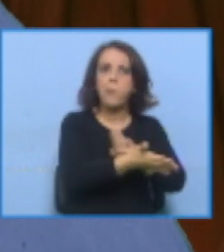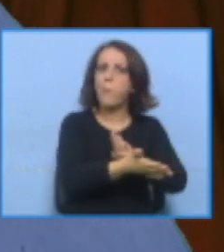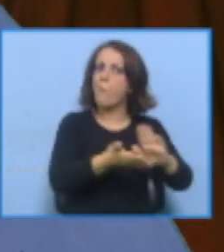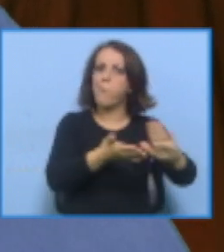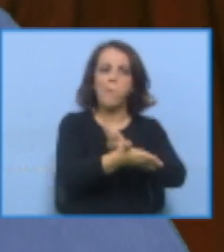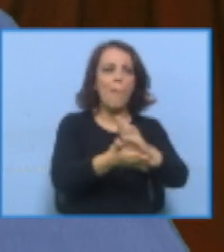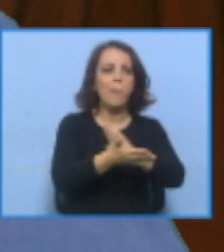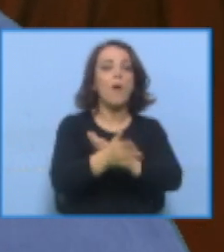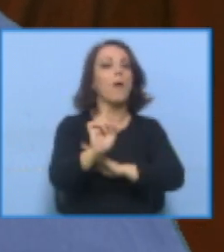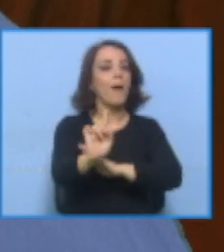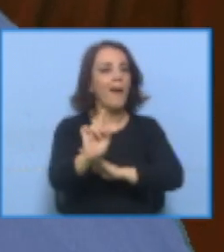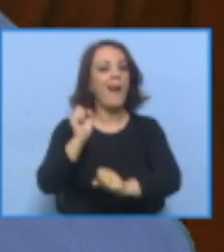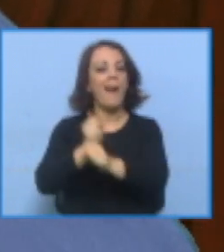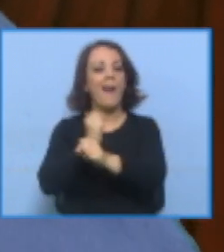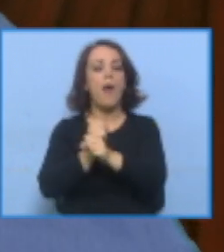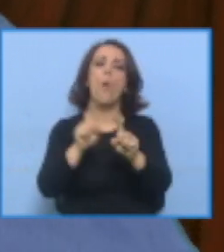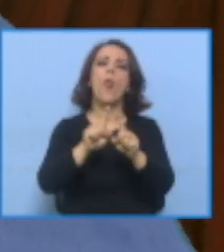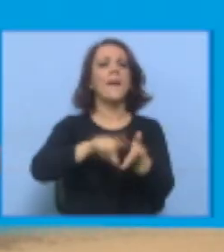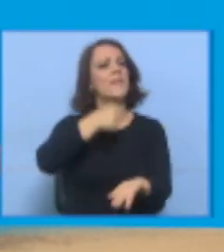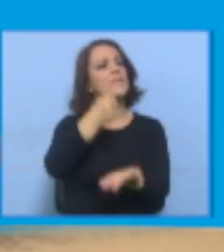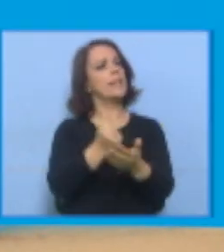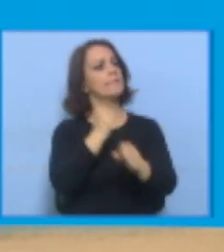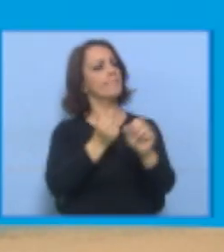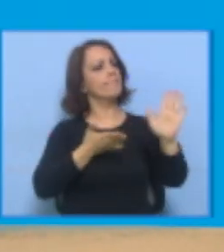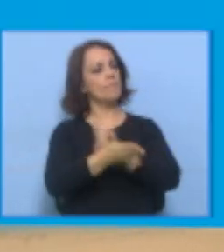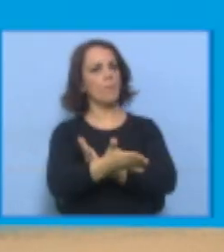não precário, portanto com a falta de emprego fixo, com a